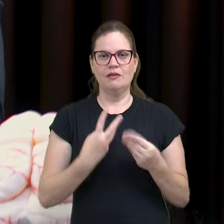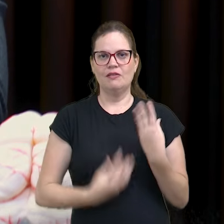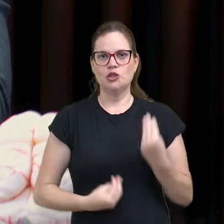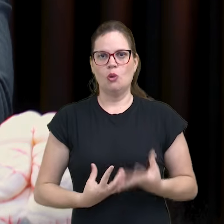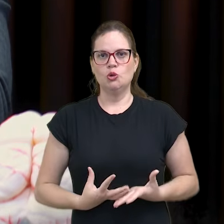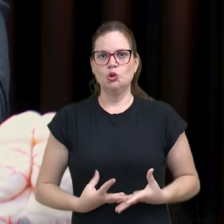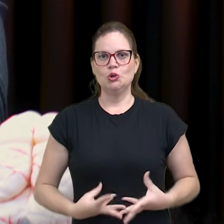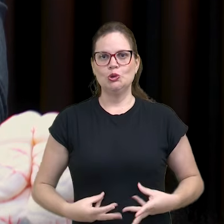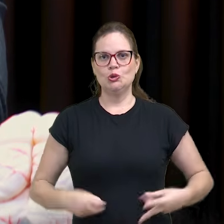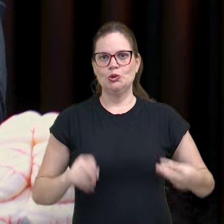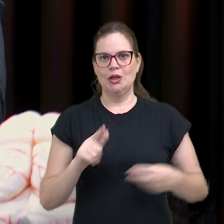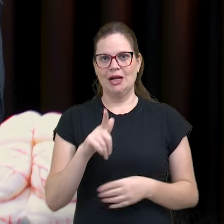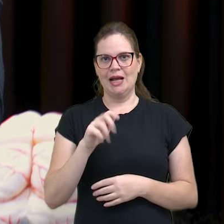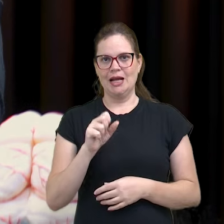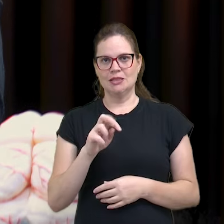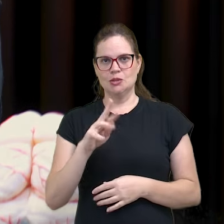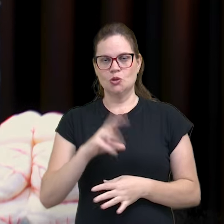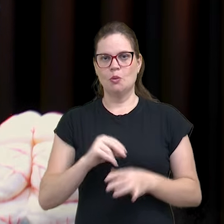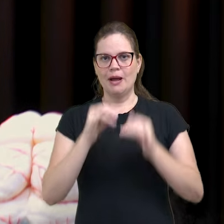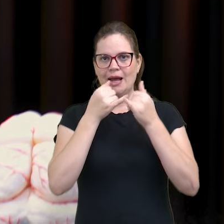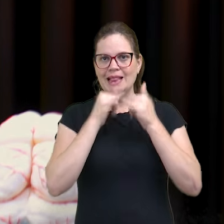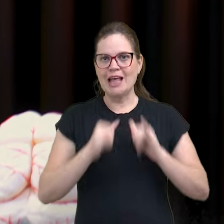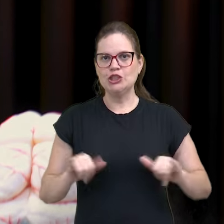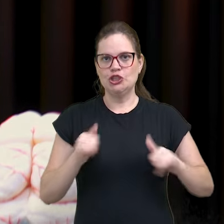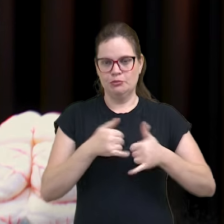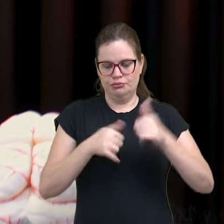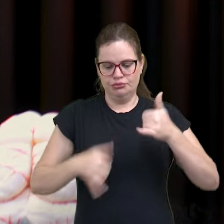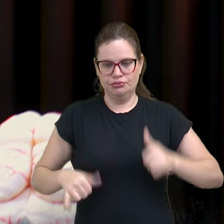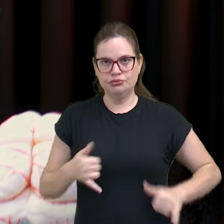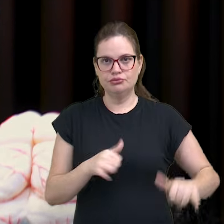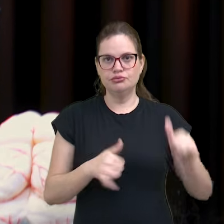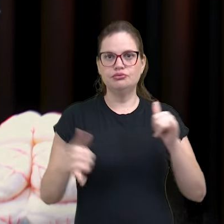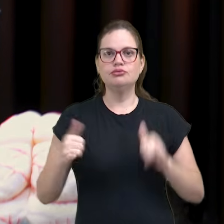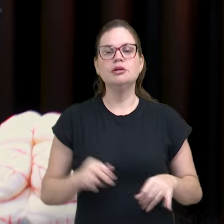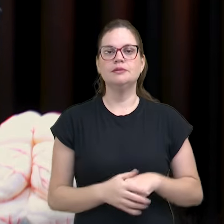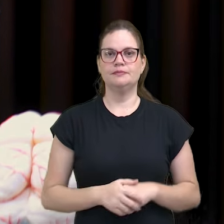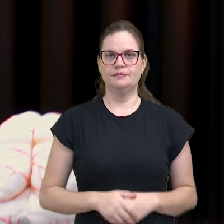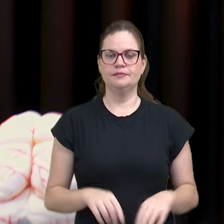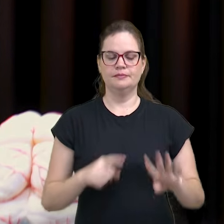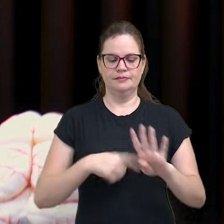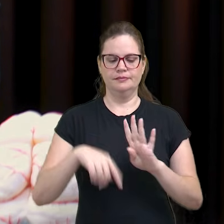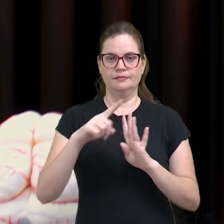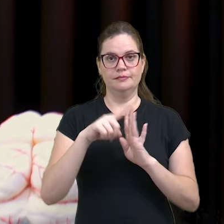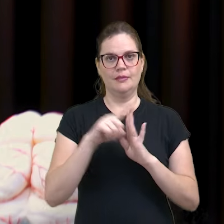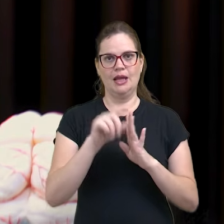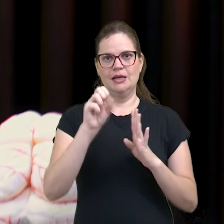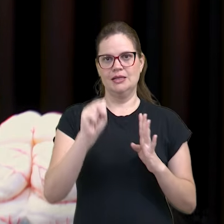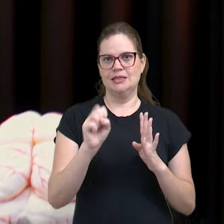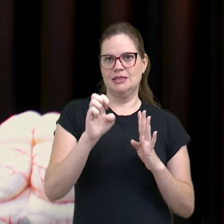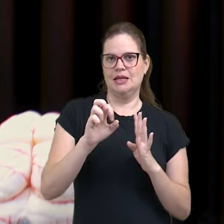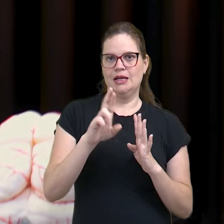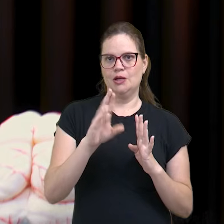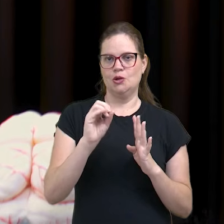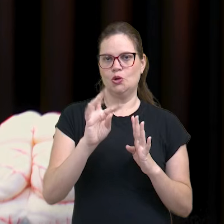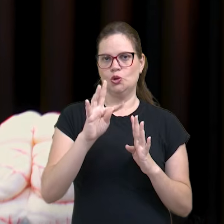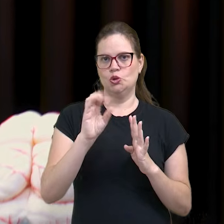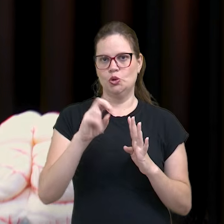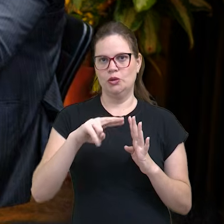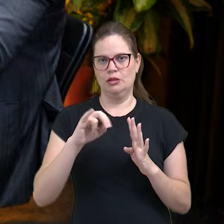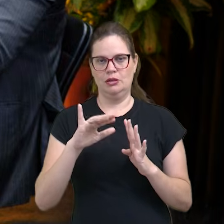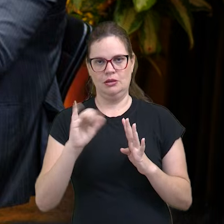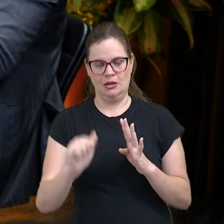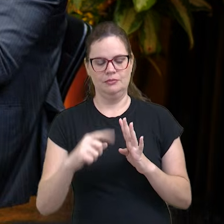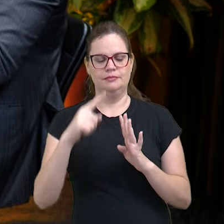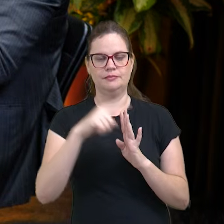também que coordena esse gasto de energia do nosso organismo. E a serotonina tem